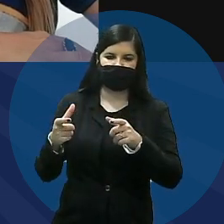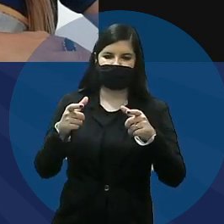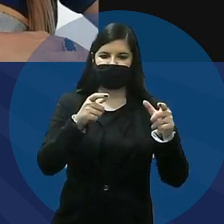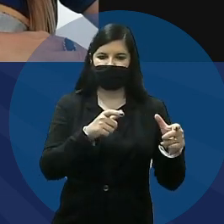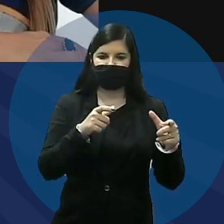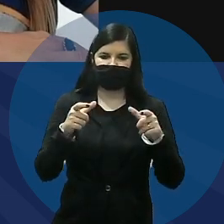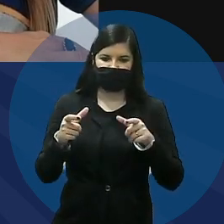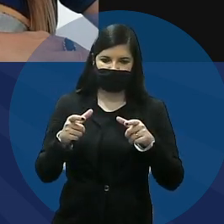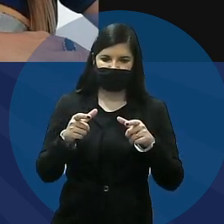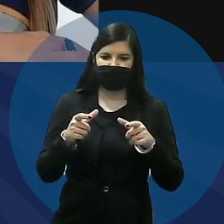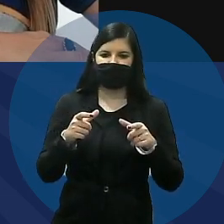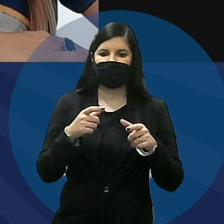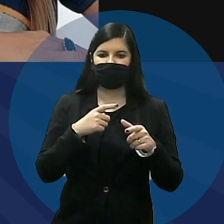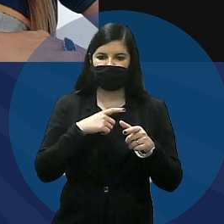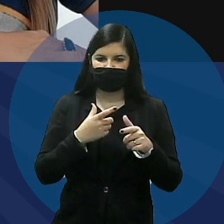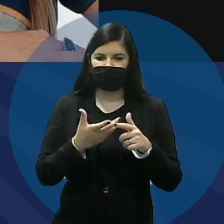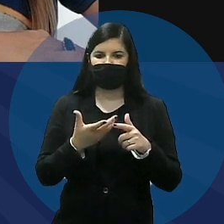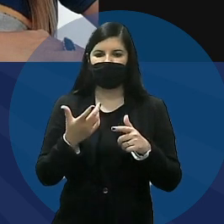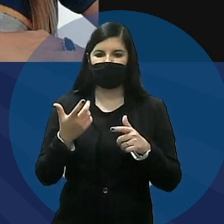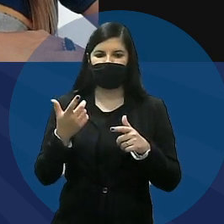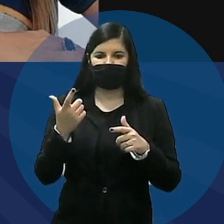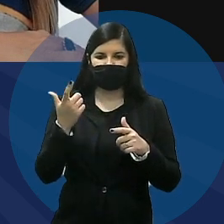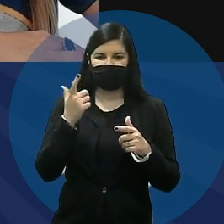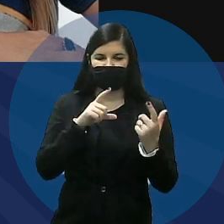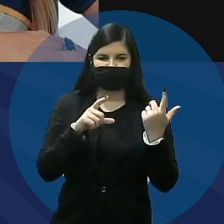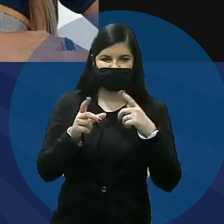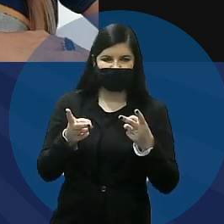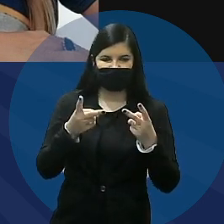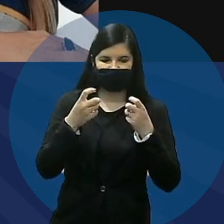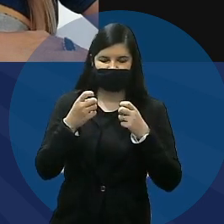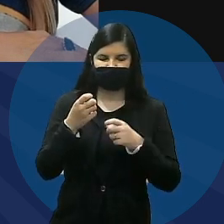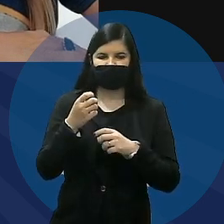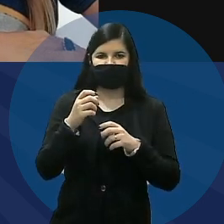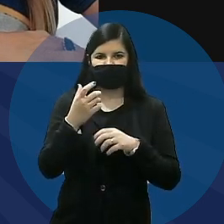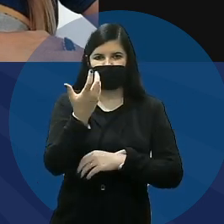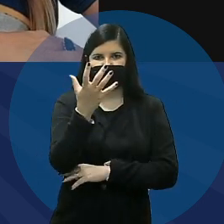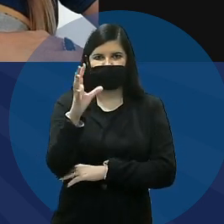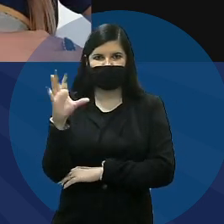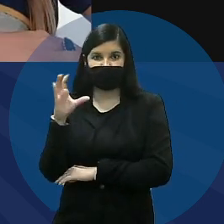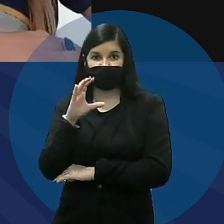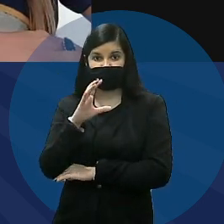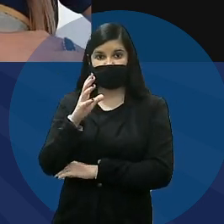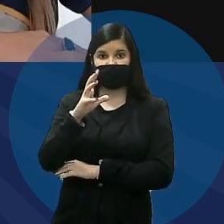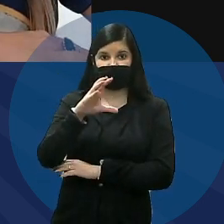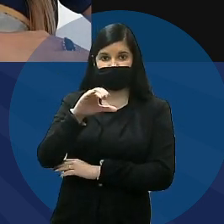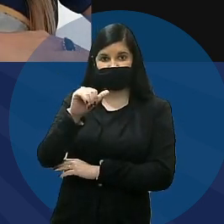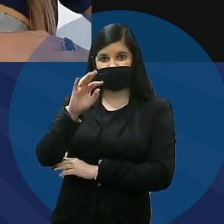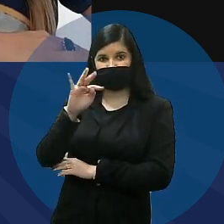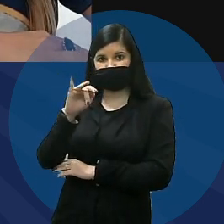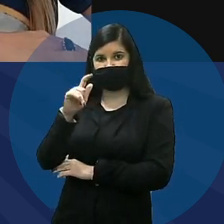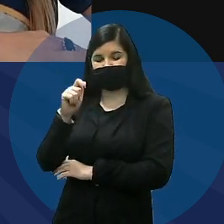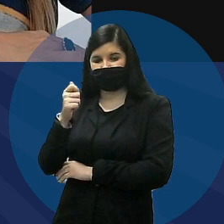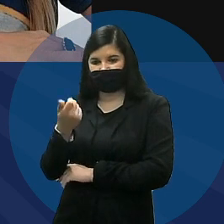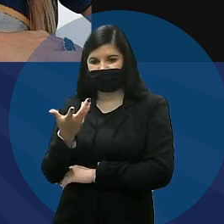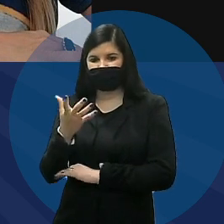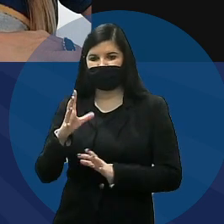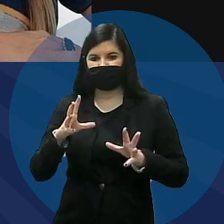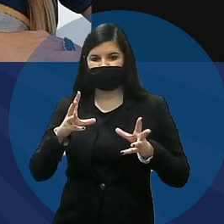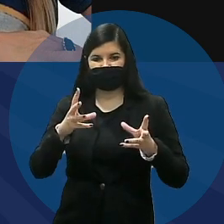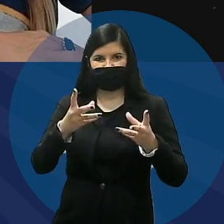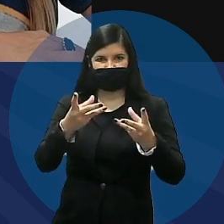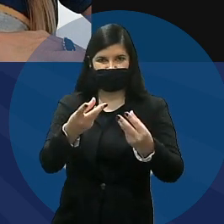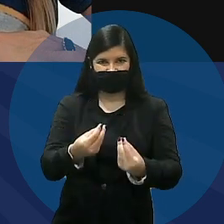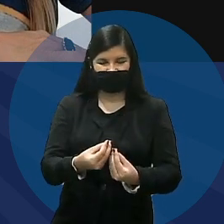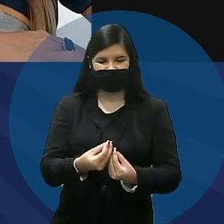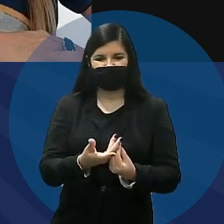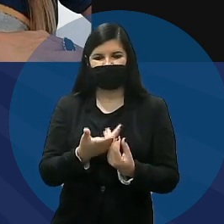justamente isso, as formas de relevo, a caatinga, não só como um quebra-cabeça onde as partes são somadas,